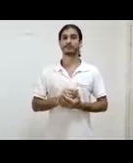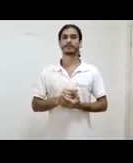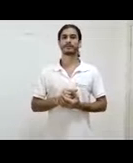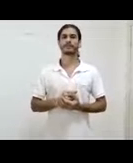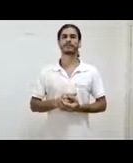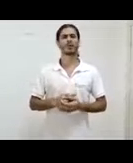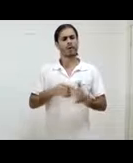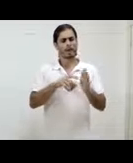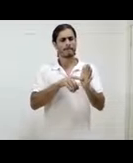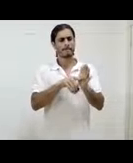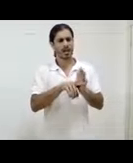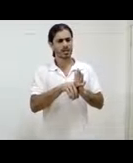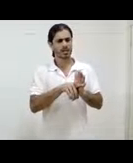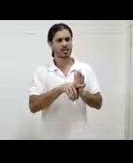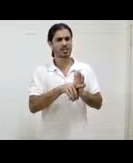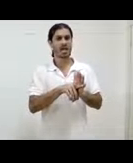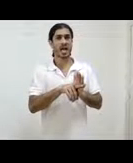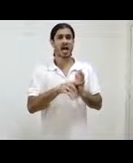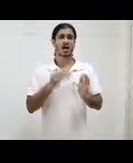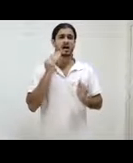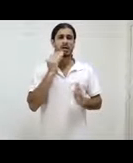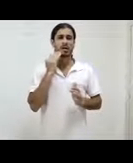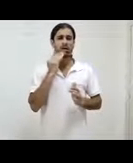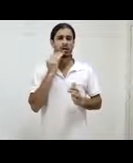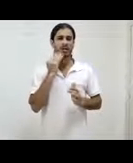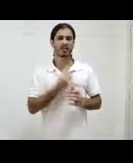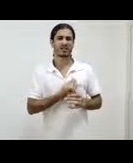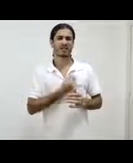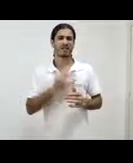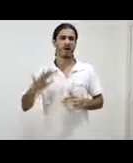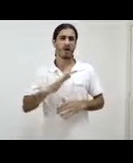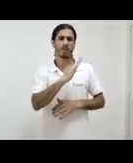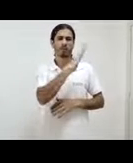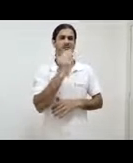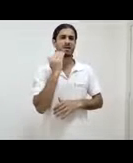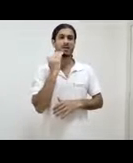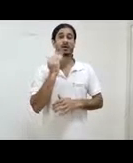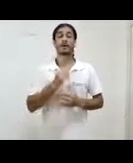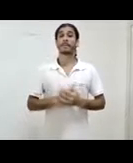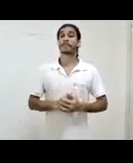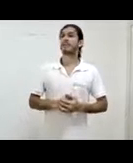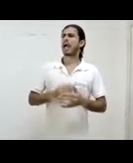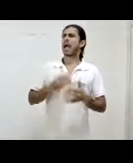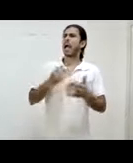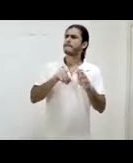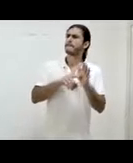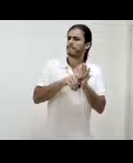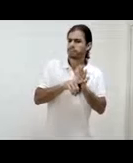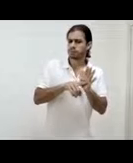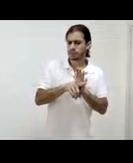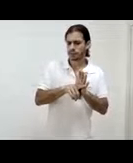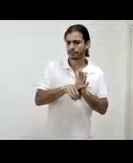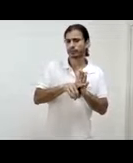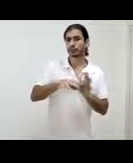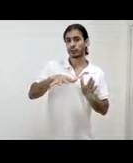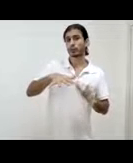onde o menino fala o seguinte, que a gente, a pesquisa era sobre o ir e vir, o território e